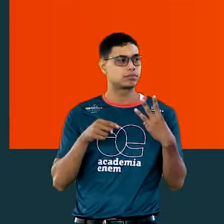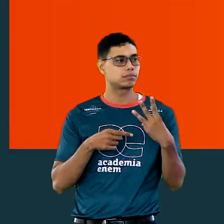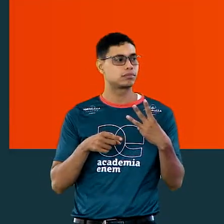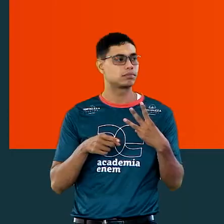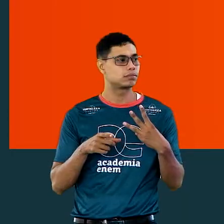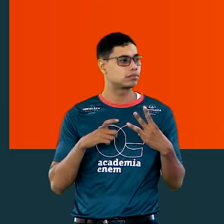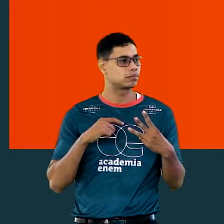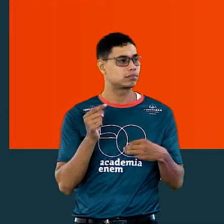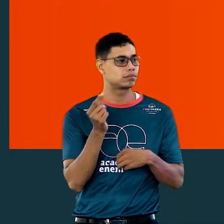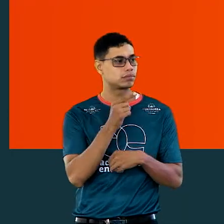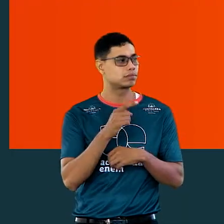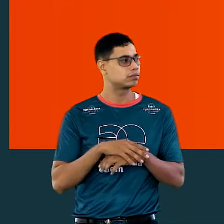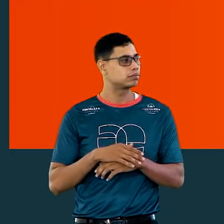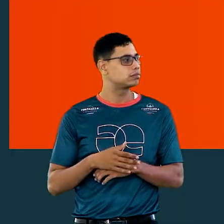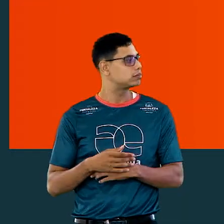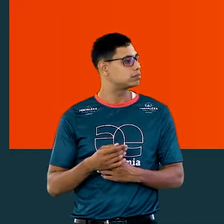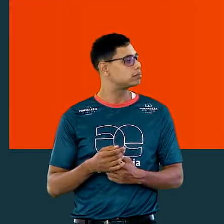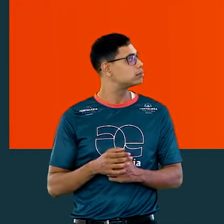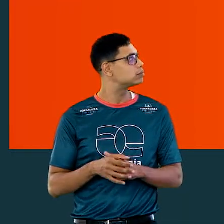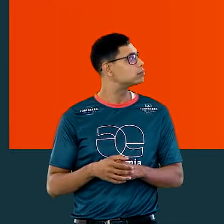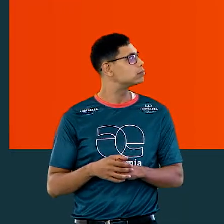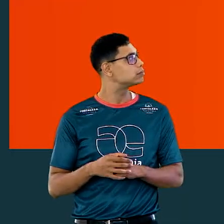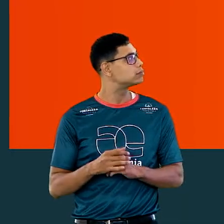Lá estão elas.